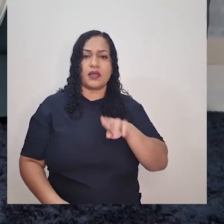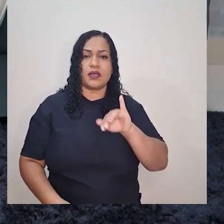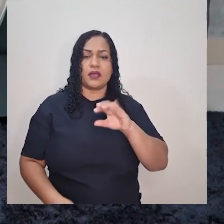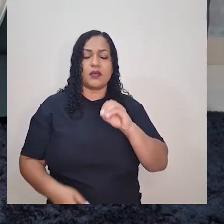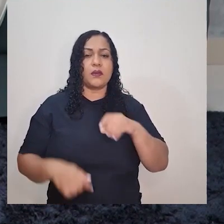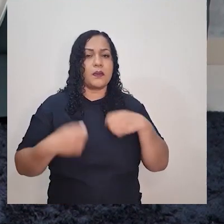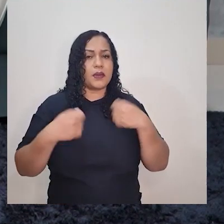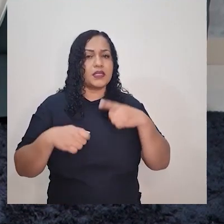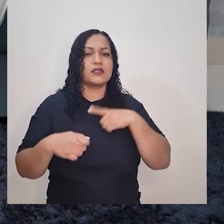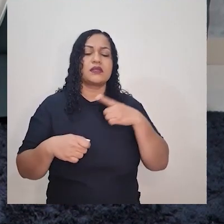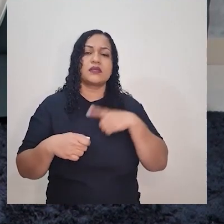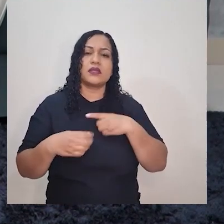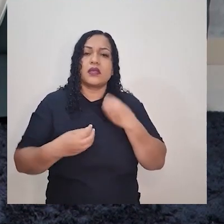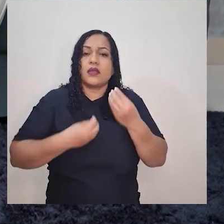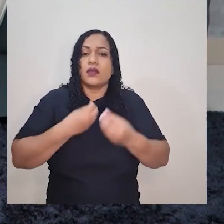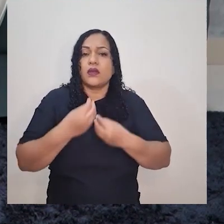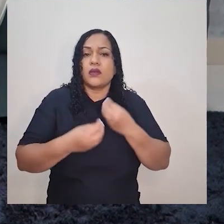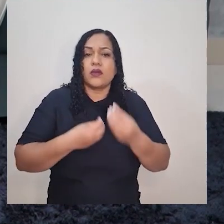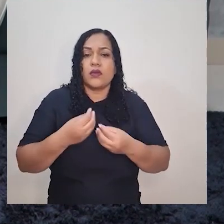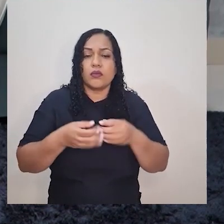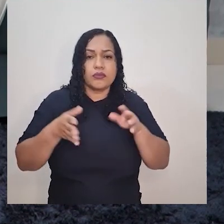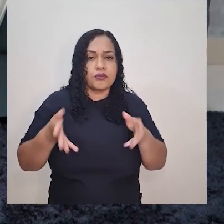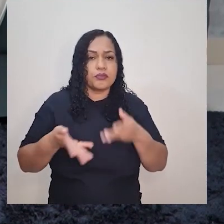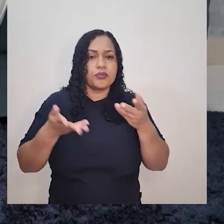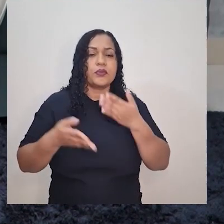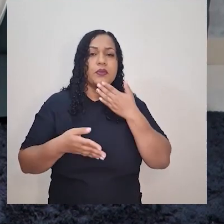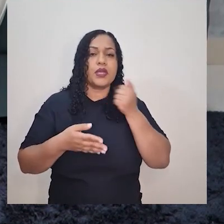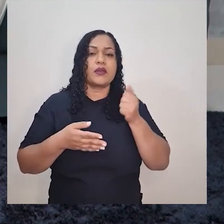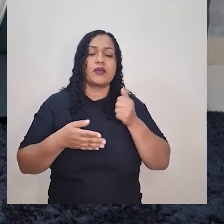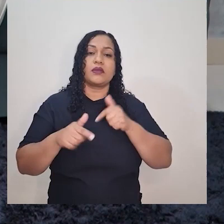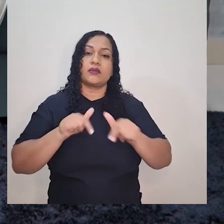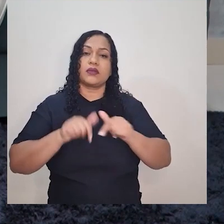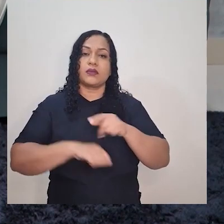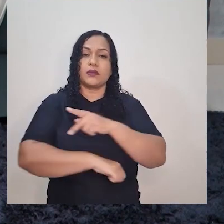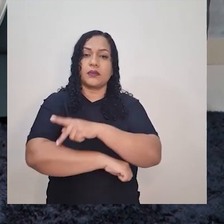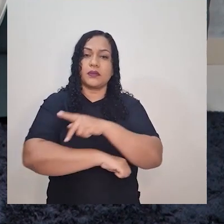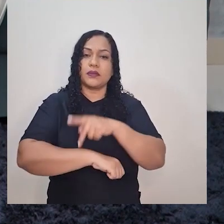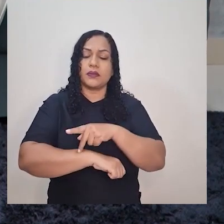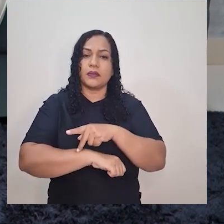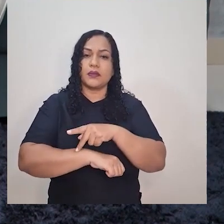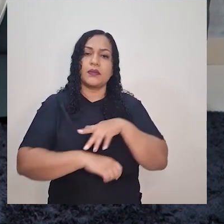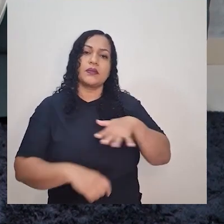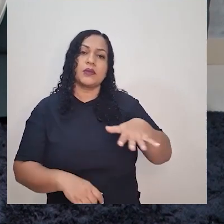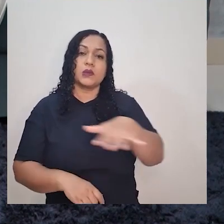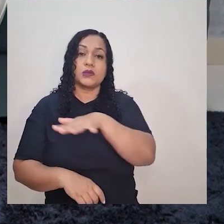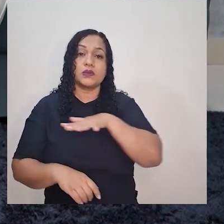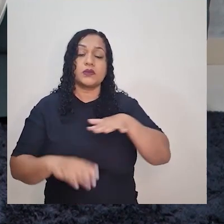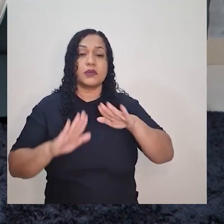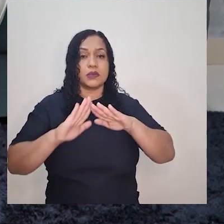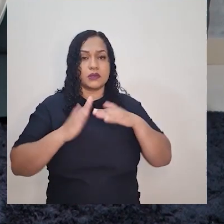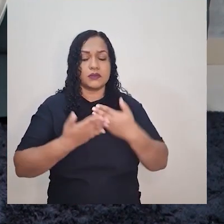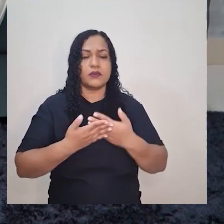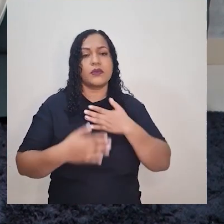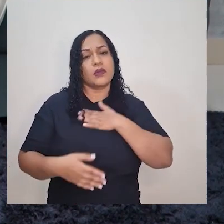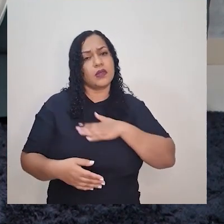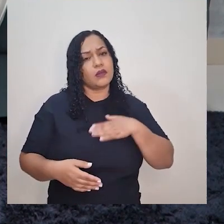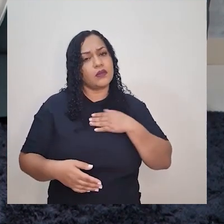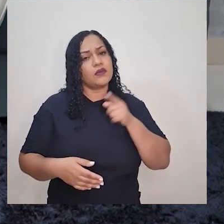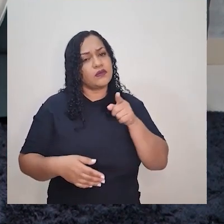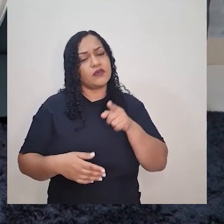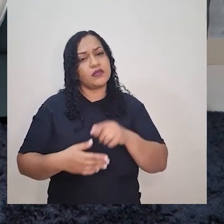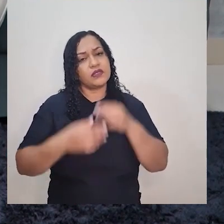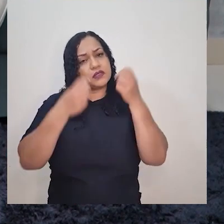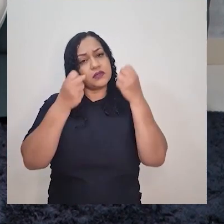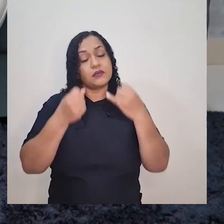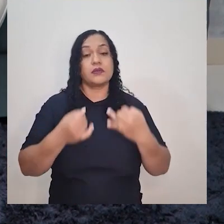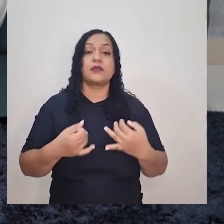forma de organização do trabalho pedagógico. Dentro dessa dinâmica do espaço escolar, eu gostaria que vocês relatassem